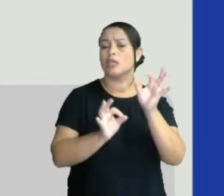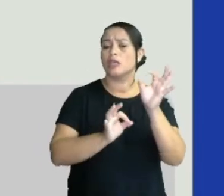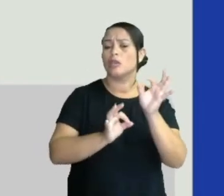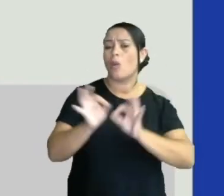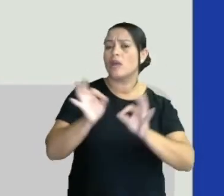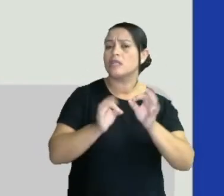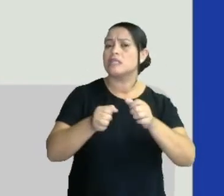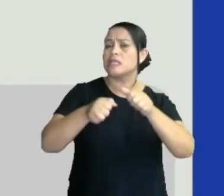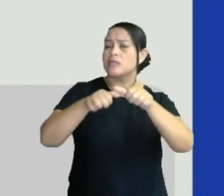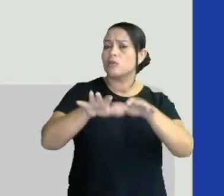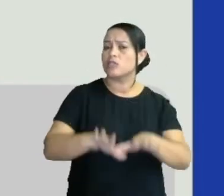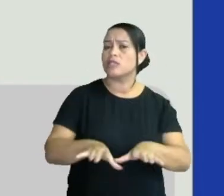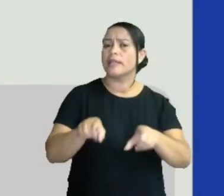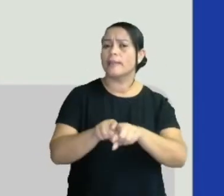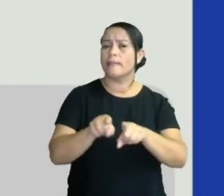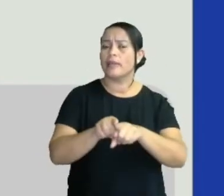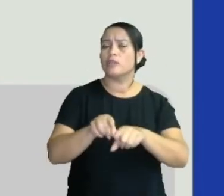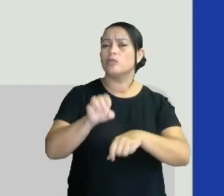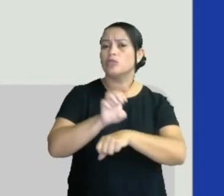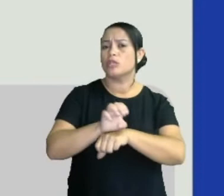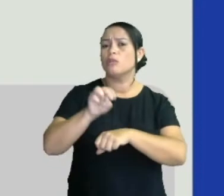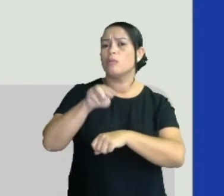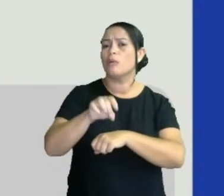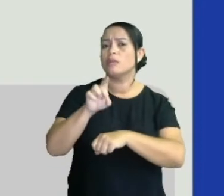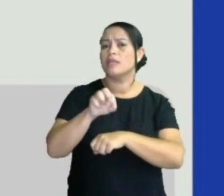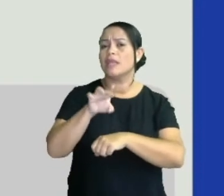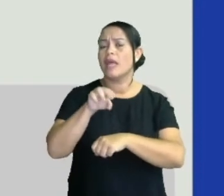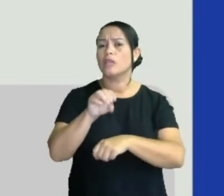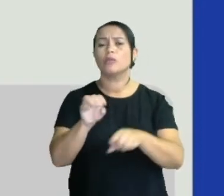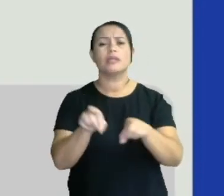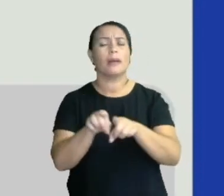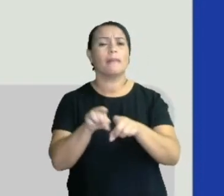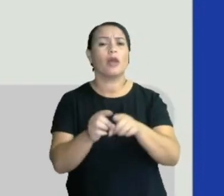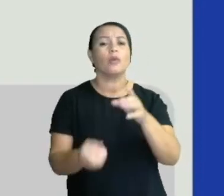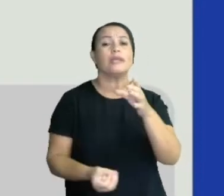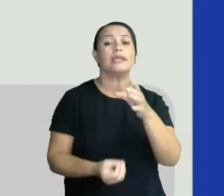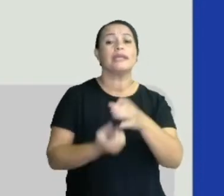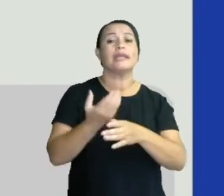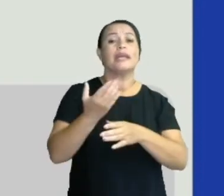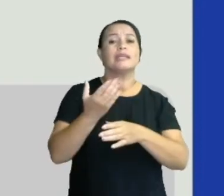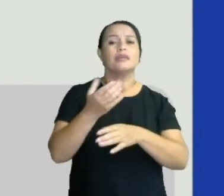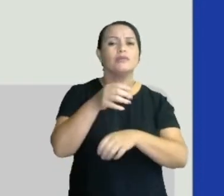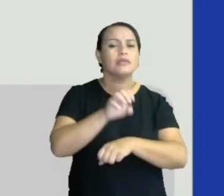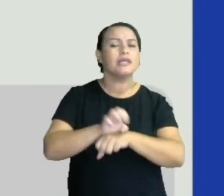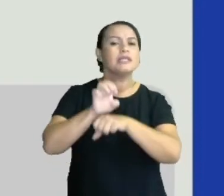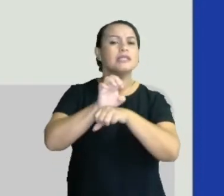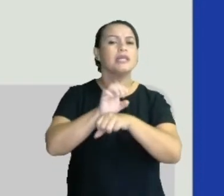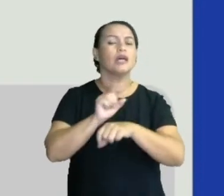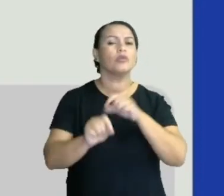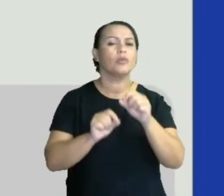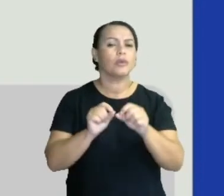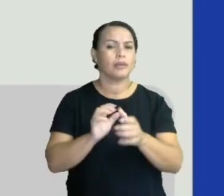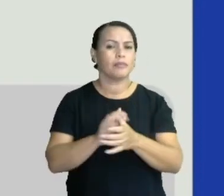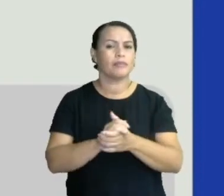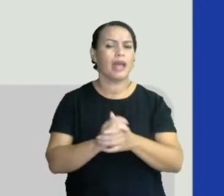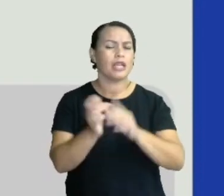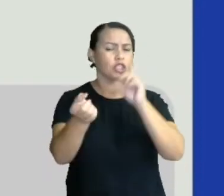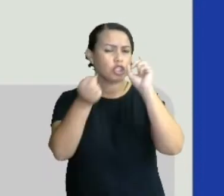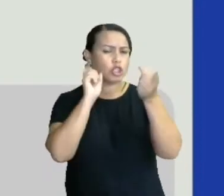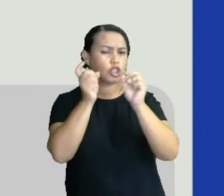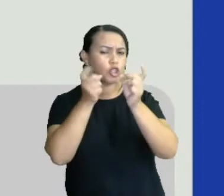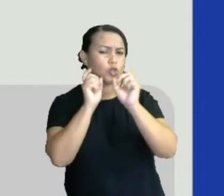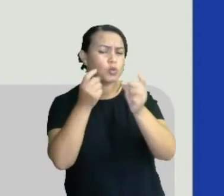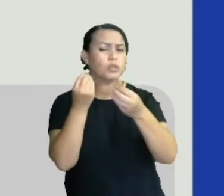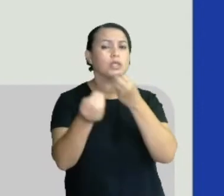estabilização do Estado moderno ou de criação desse Estado, eles discutem de